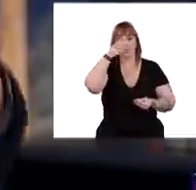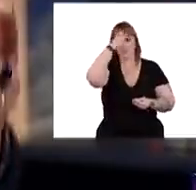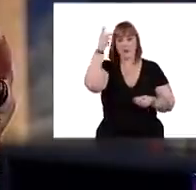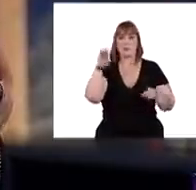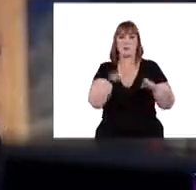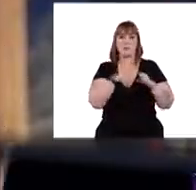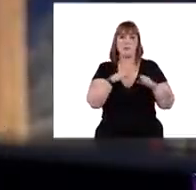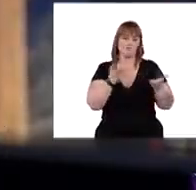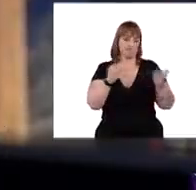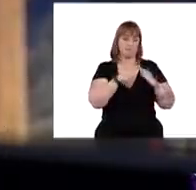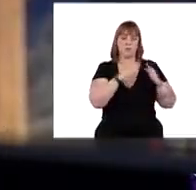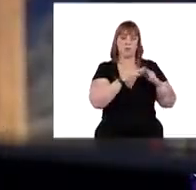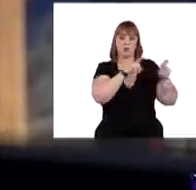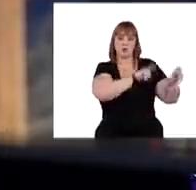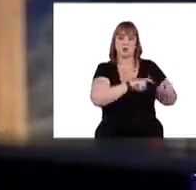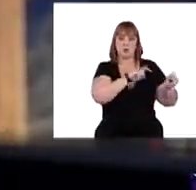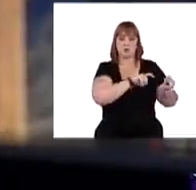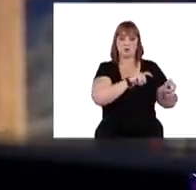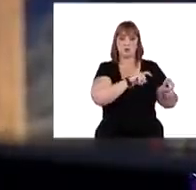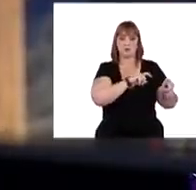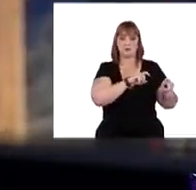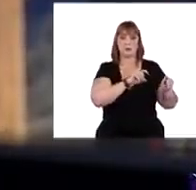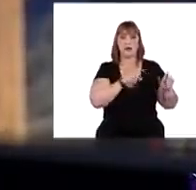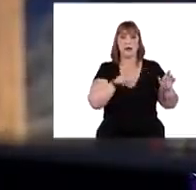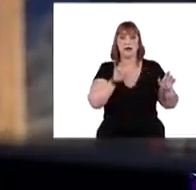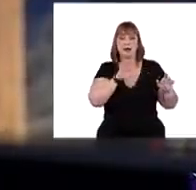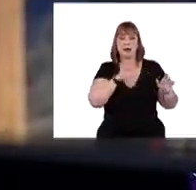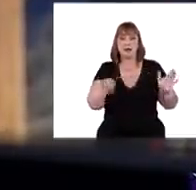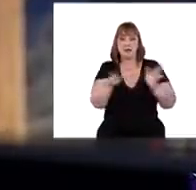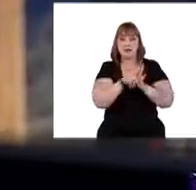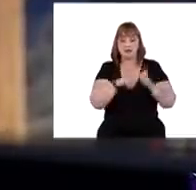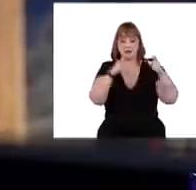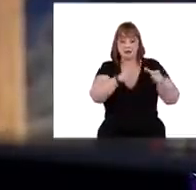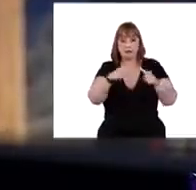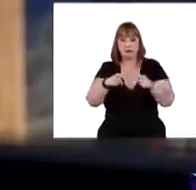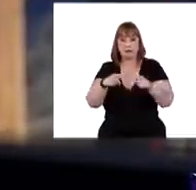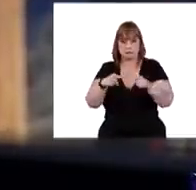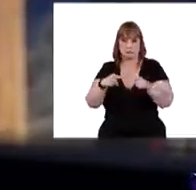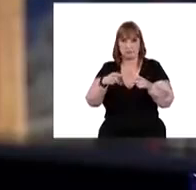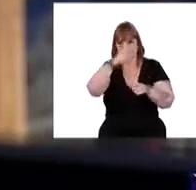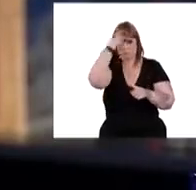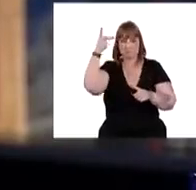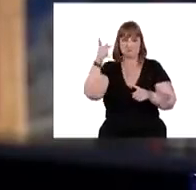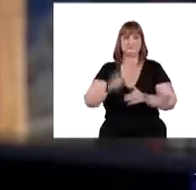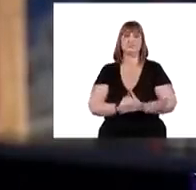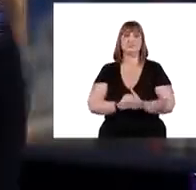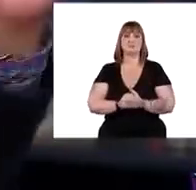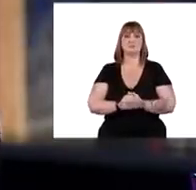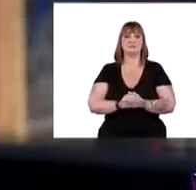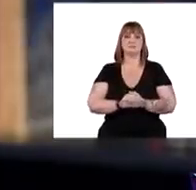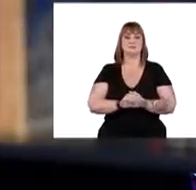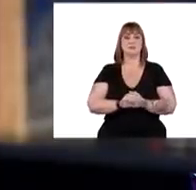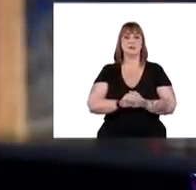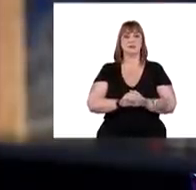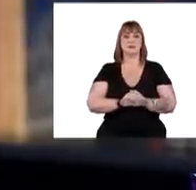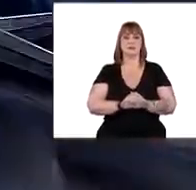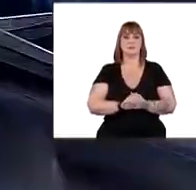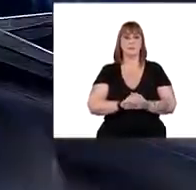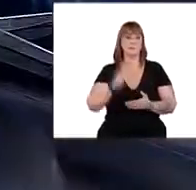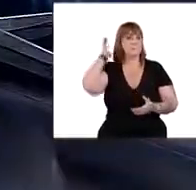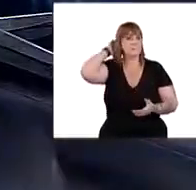as pessoas, né, das regiões permaneçam ali no seu local, né, de origem. Olha, no Pará, por